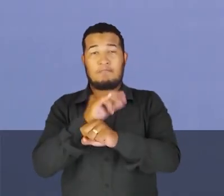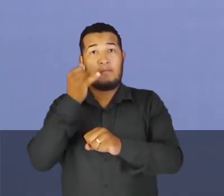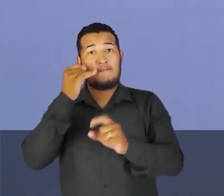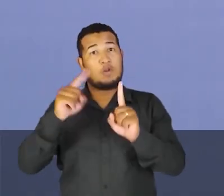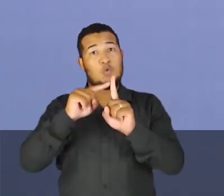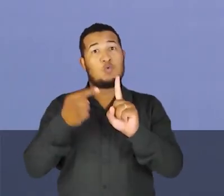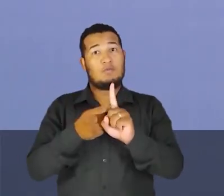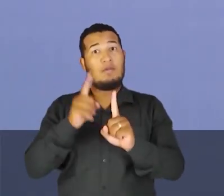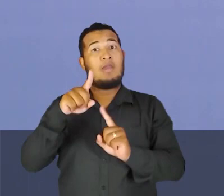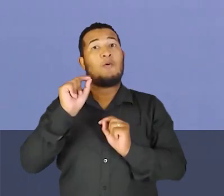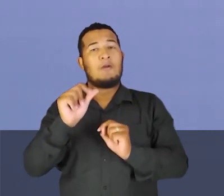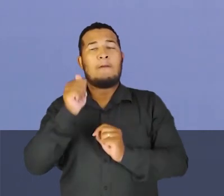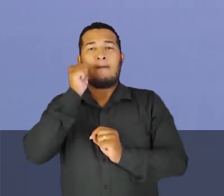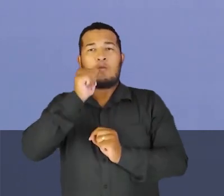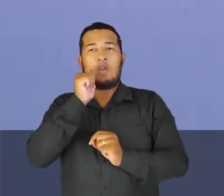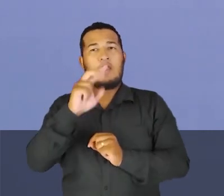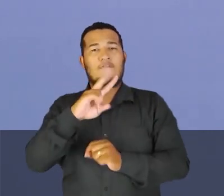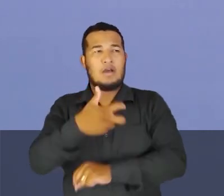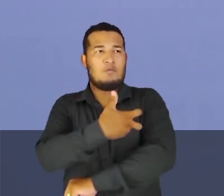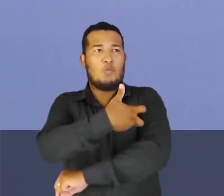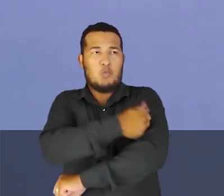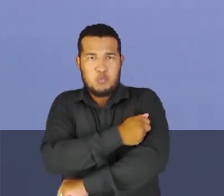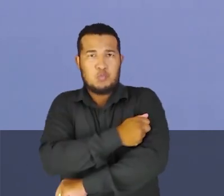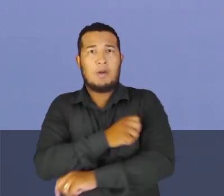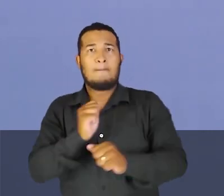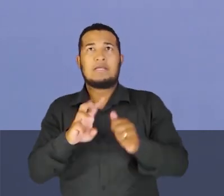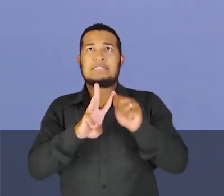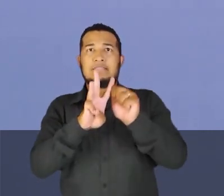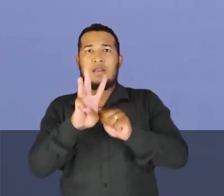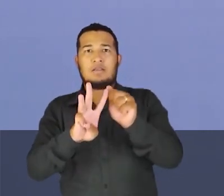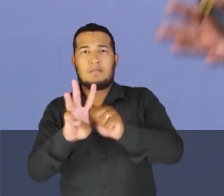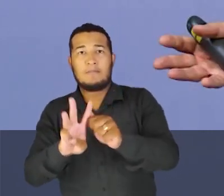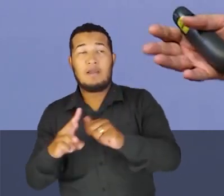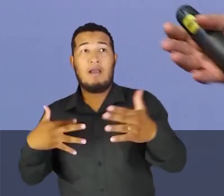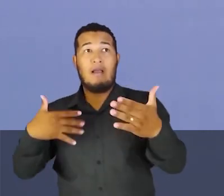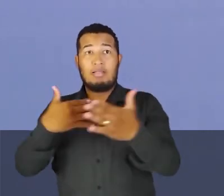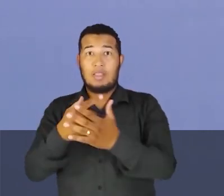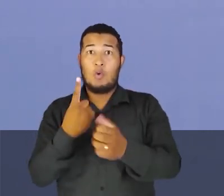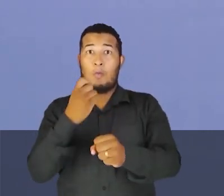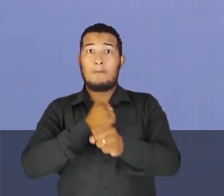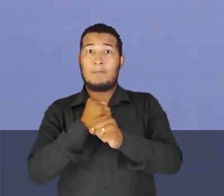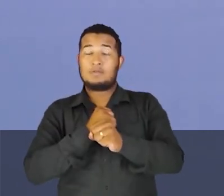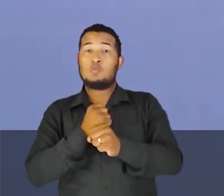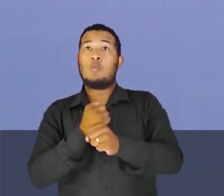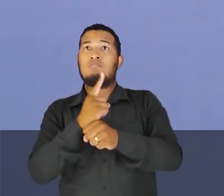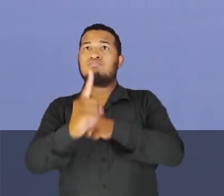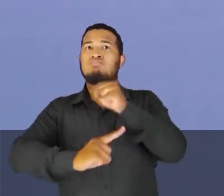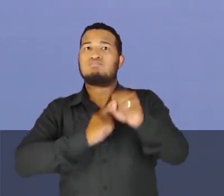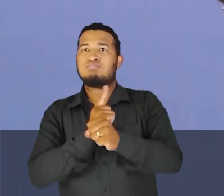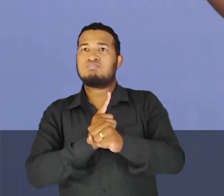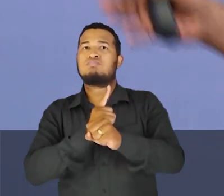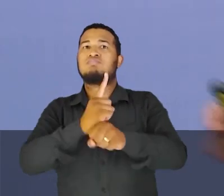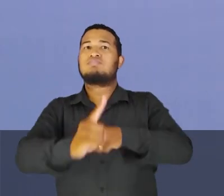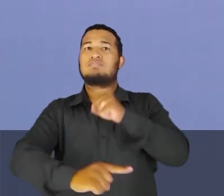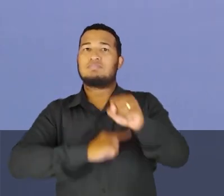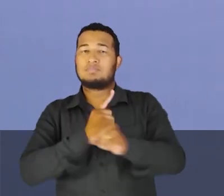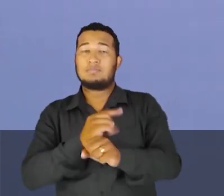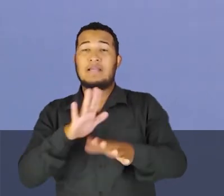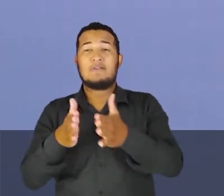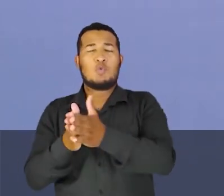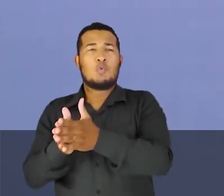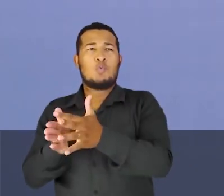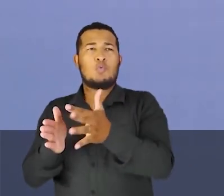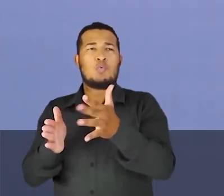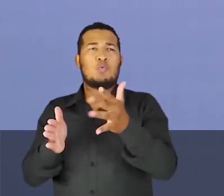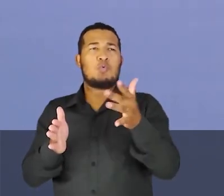é um método que a mulher vai tomar essa injeção, que pode ser trimestral até anual, e a mulher ficar lá durante todo esse